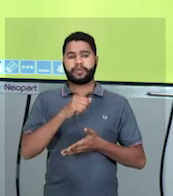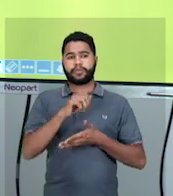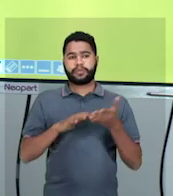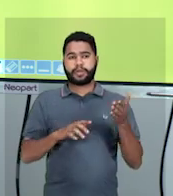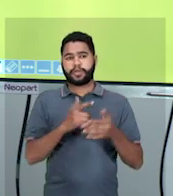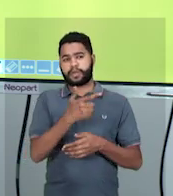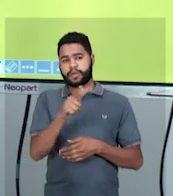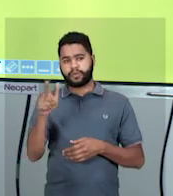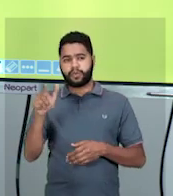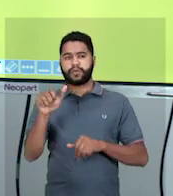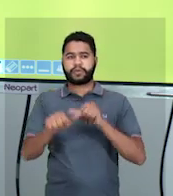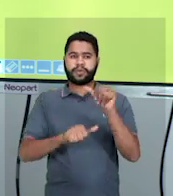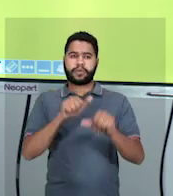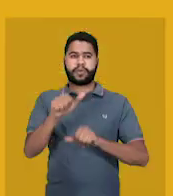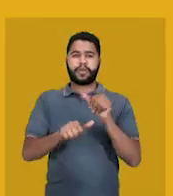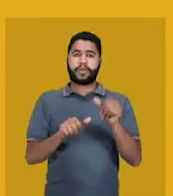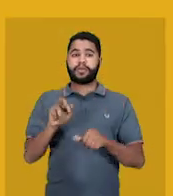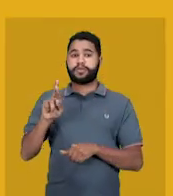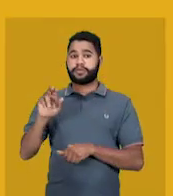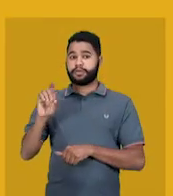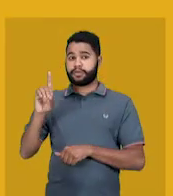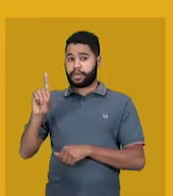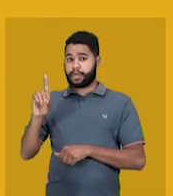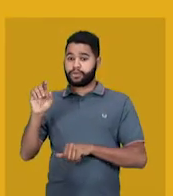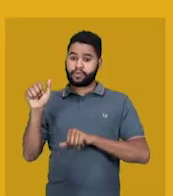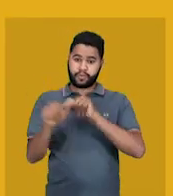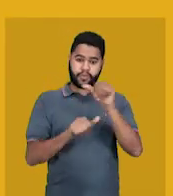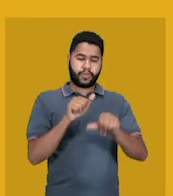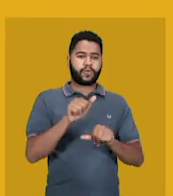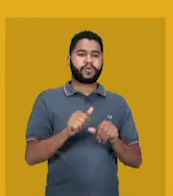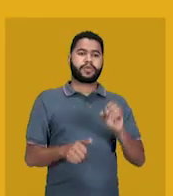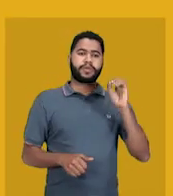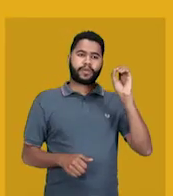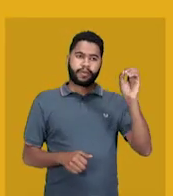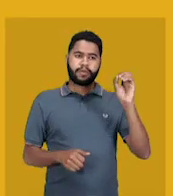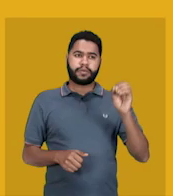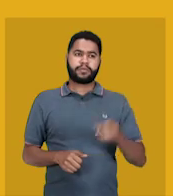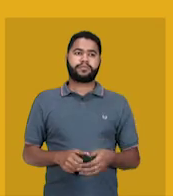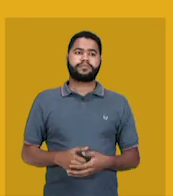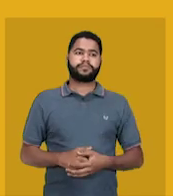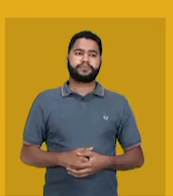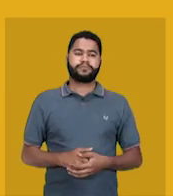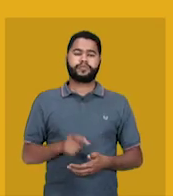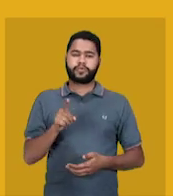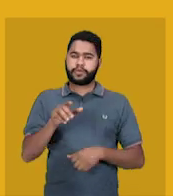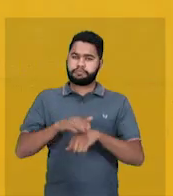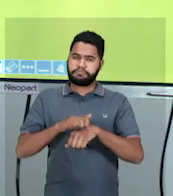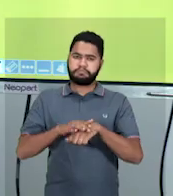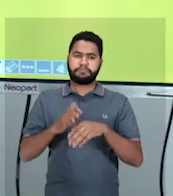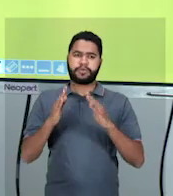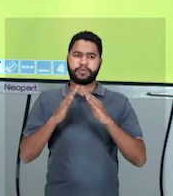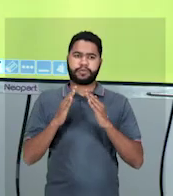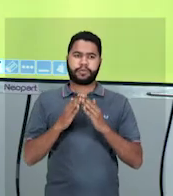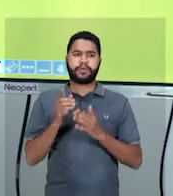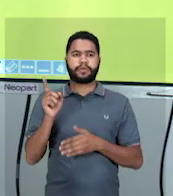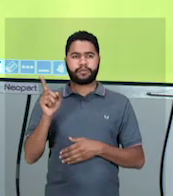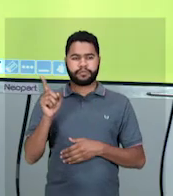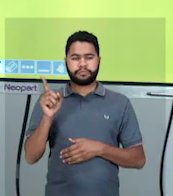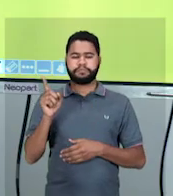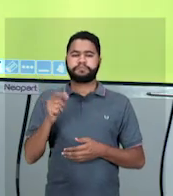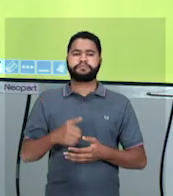casa essas aqui transformações de radianos para graus tão 13 pi sobre 3 você vai fazer